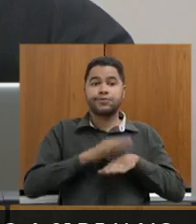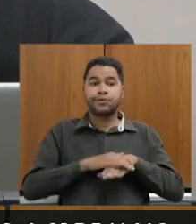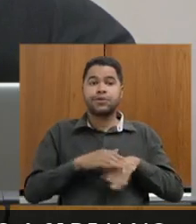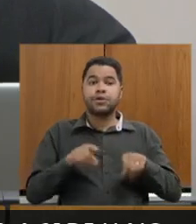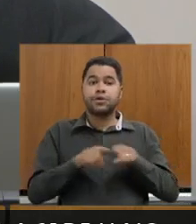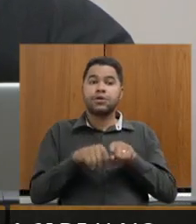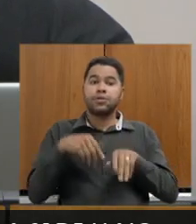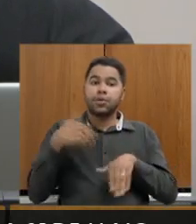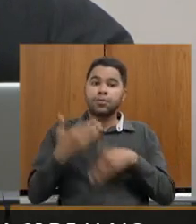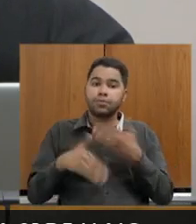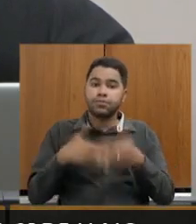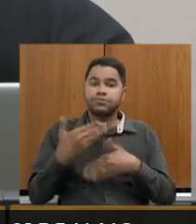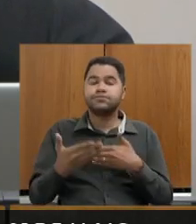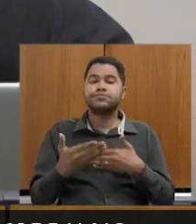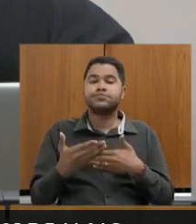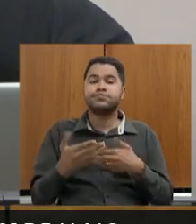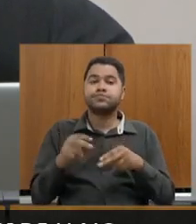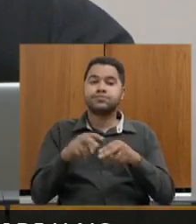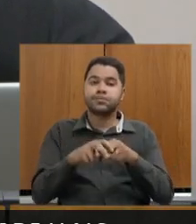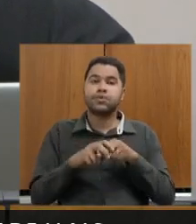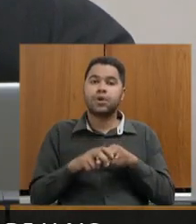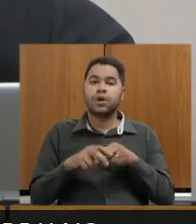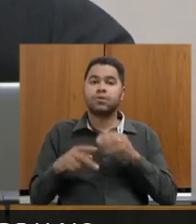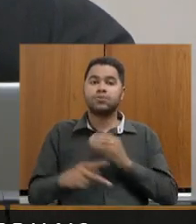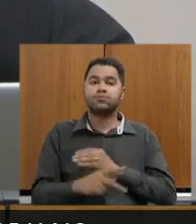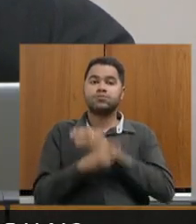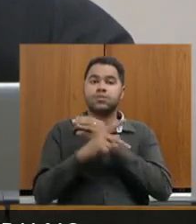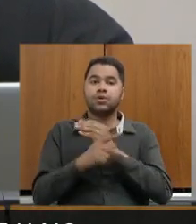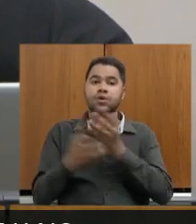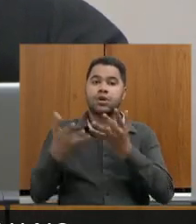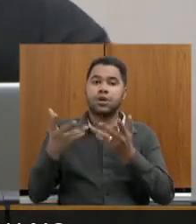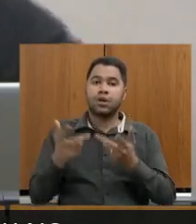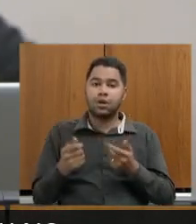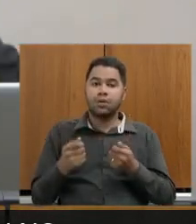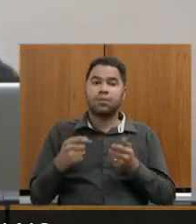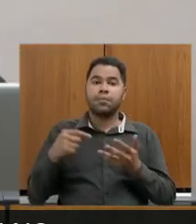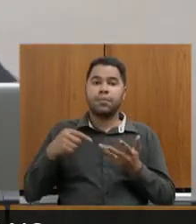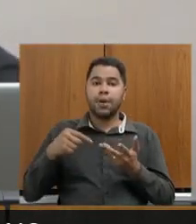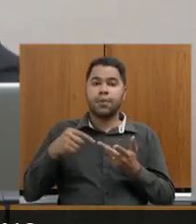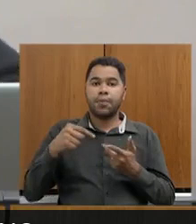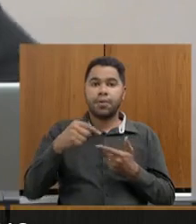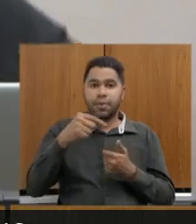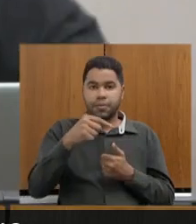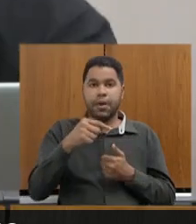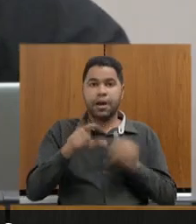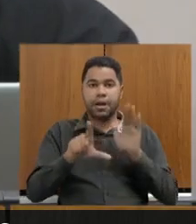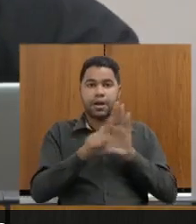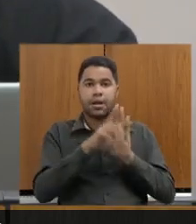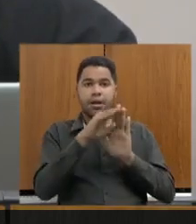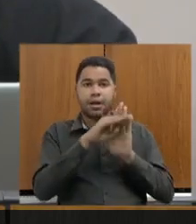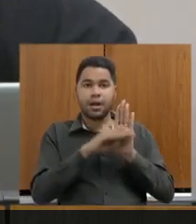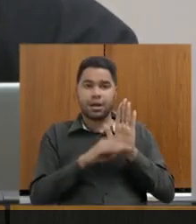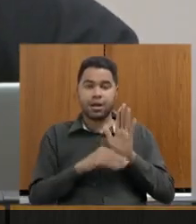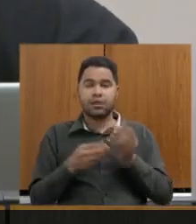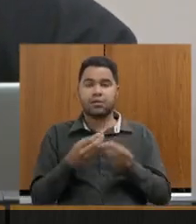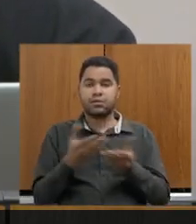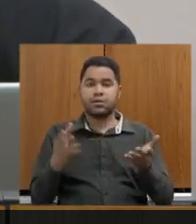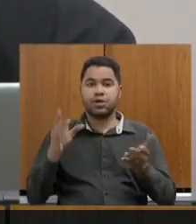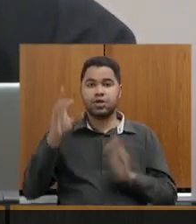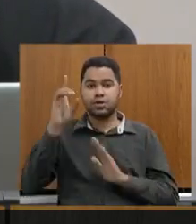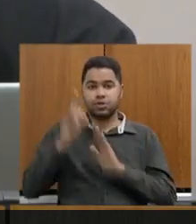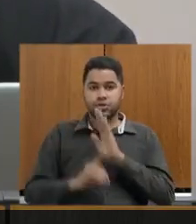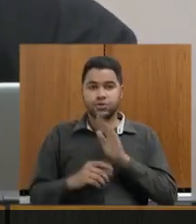e progressão devido aos policiais civis que atendam os requisitos legais que atendam os requisitos legais para a concessão desse